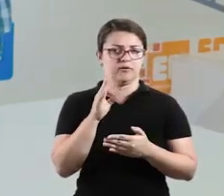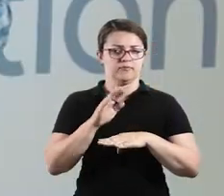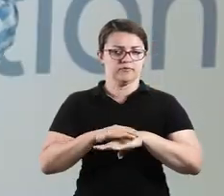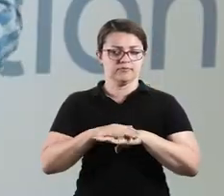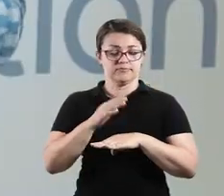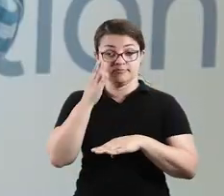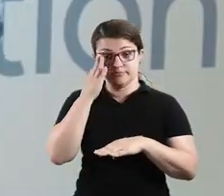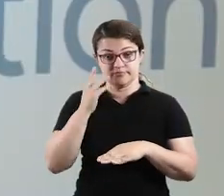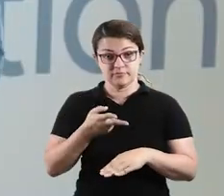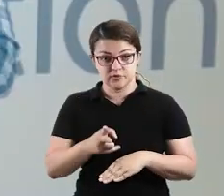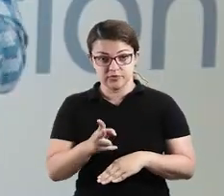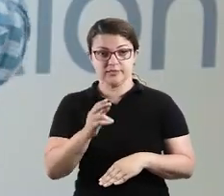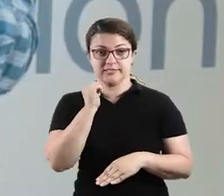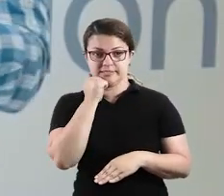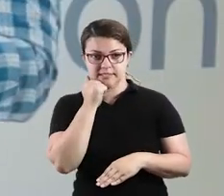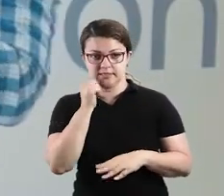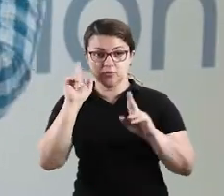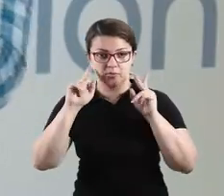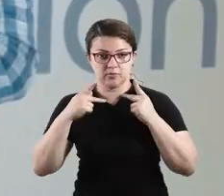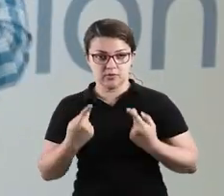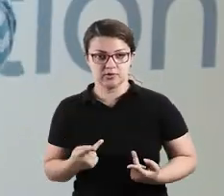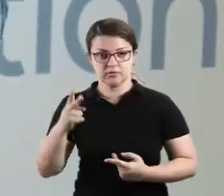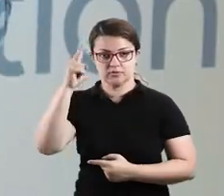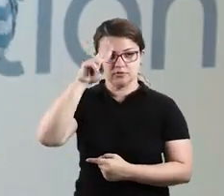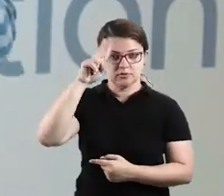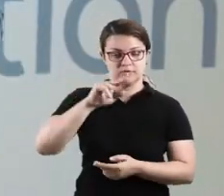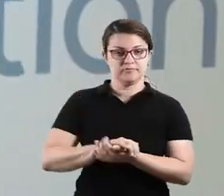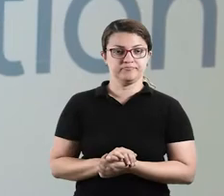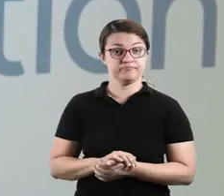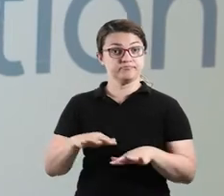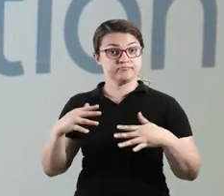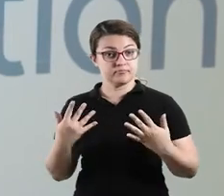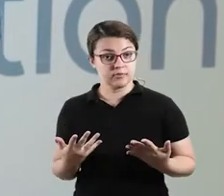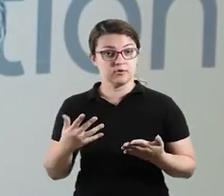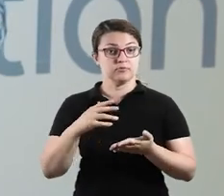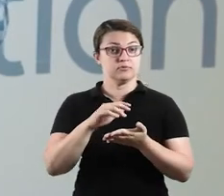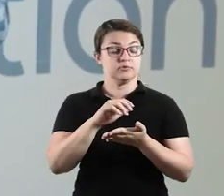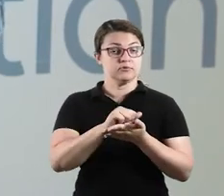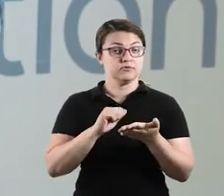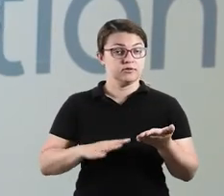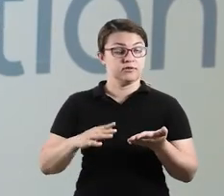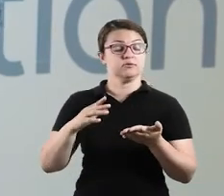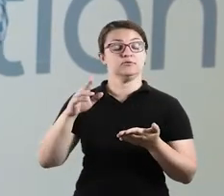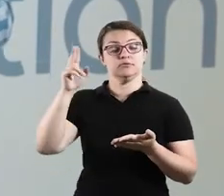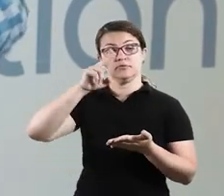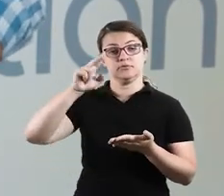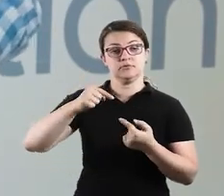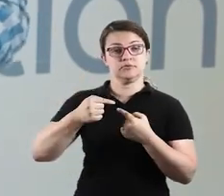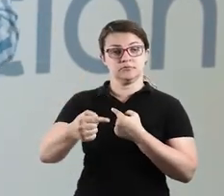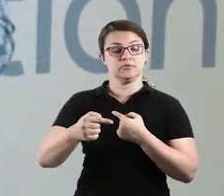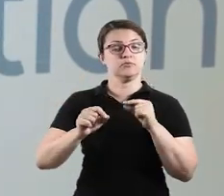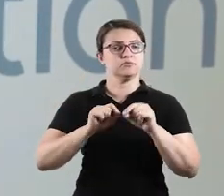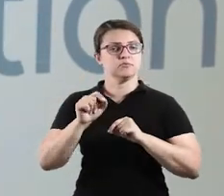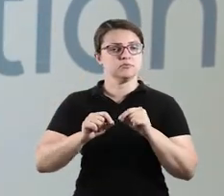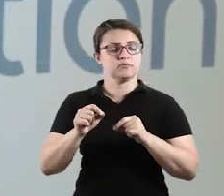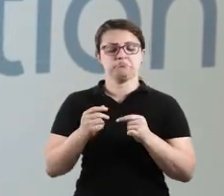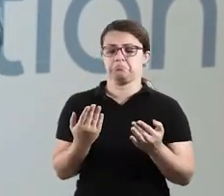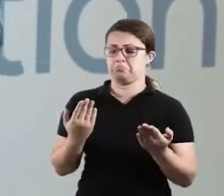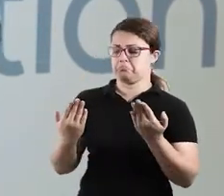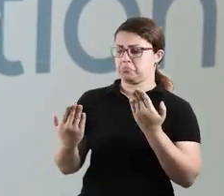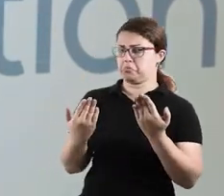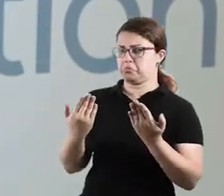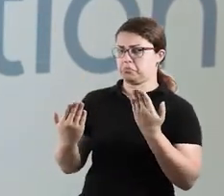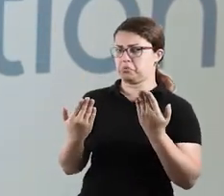fazer. Continuando, ciências humanas, história. Então, na nossa atividade de história dessa semana, nós vamos fazer